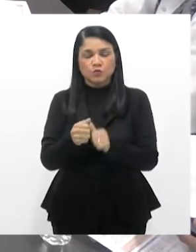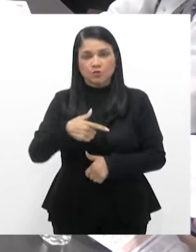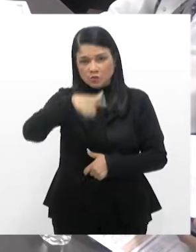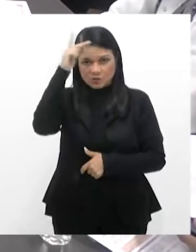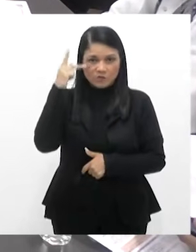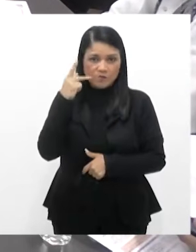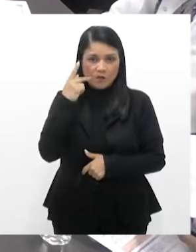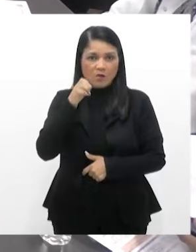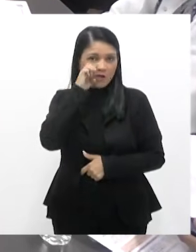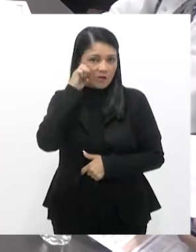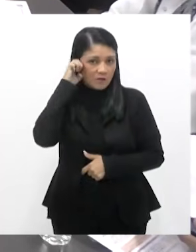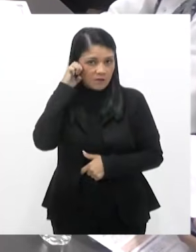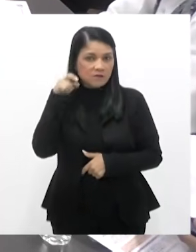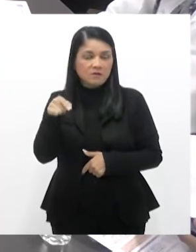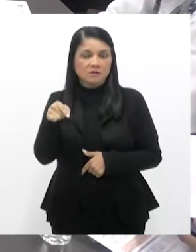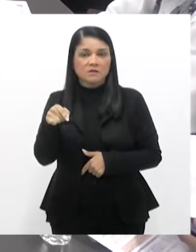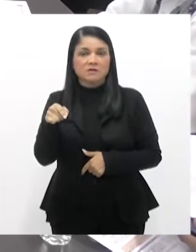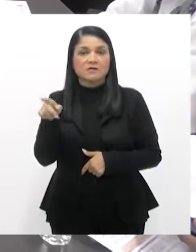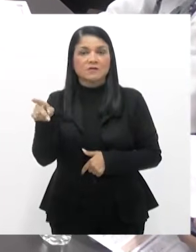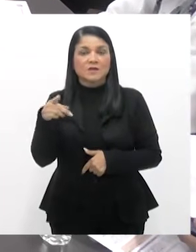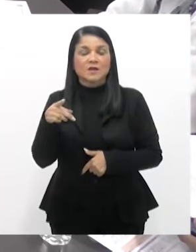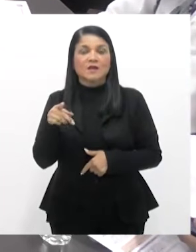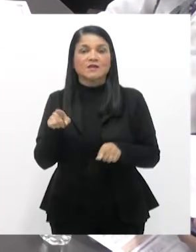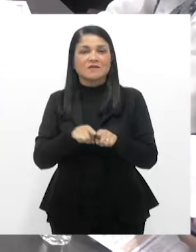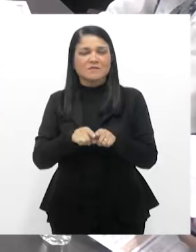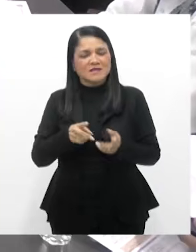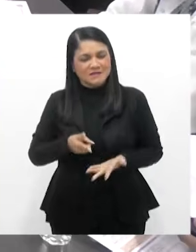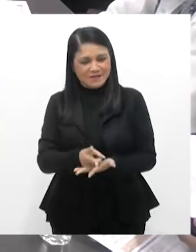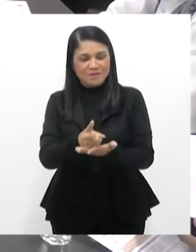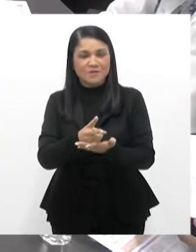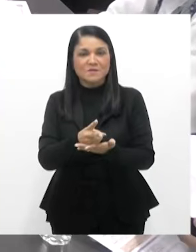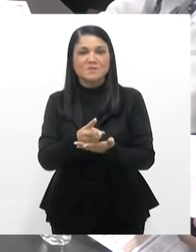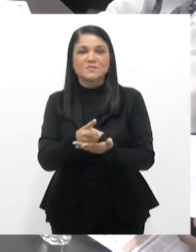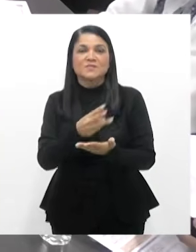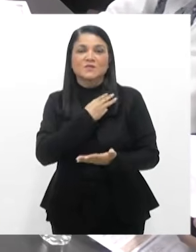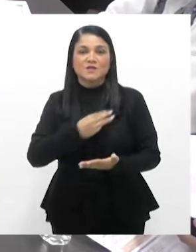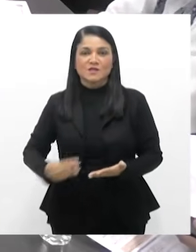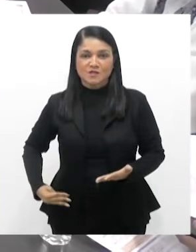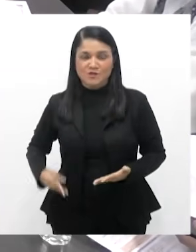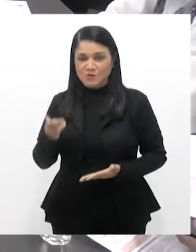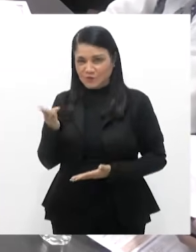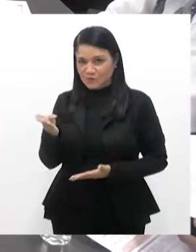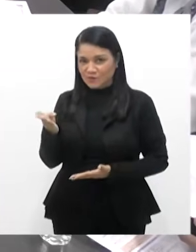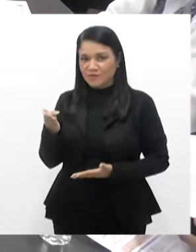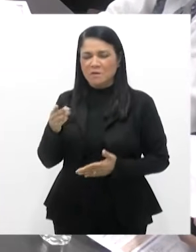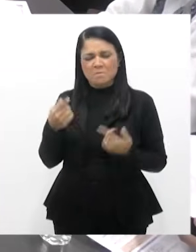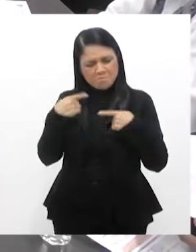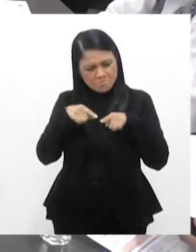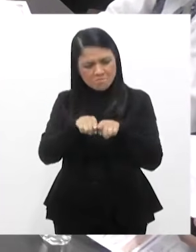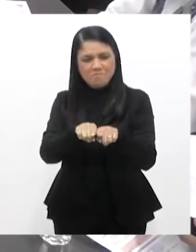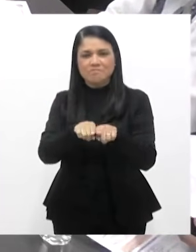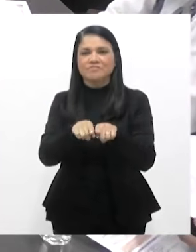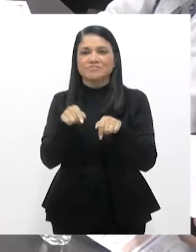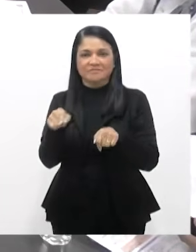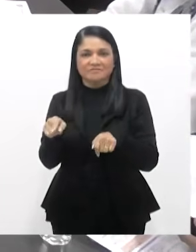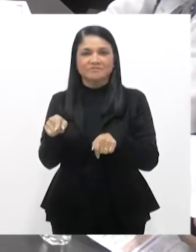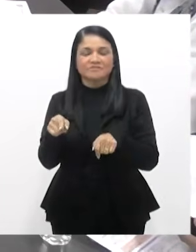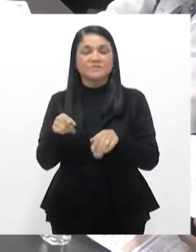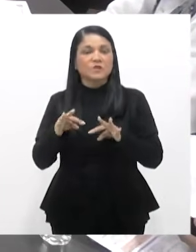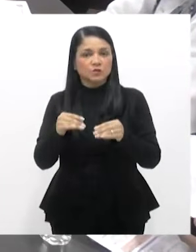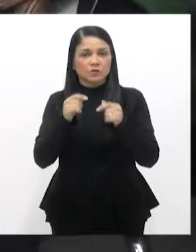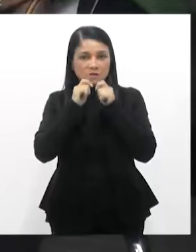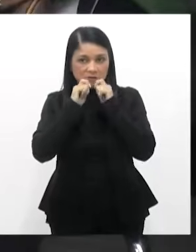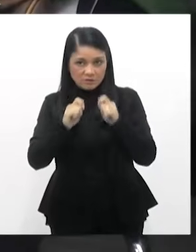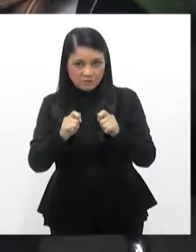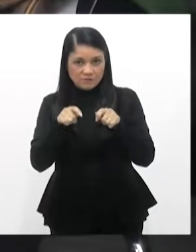Élica, está ali o nosso ministro, sempre ministro também, que também é um grande parceiro, e a todos os